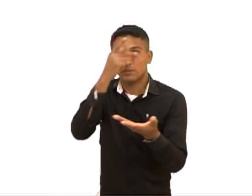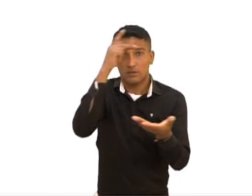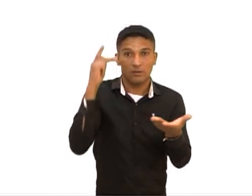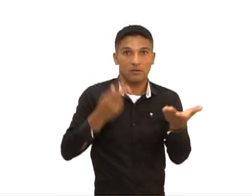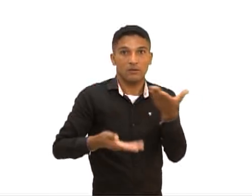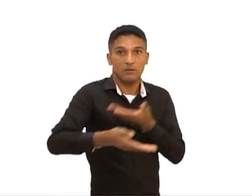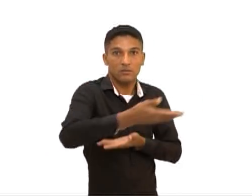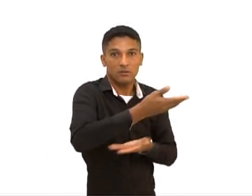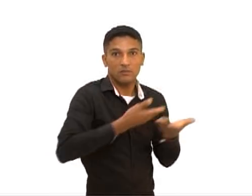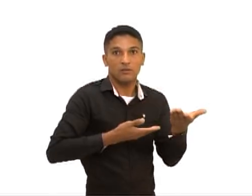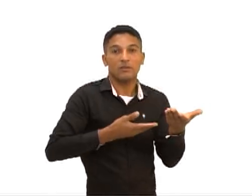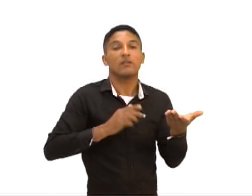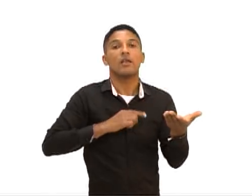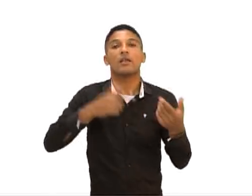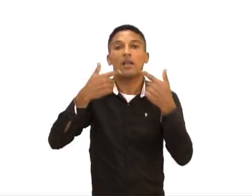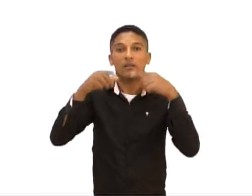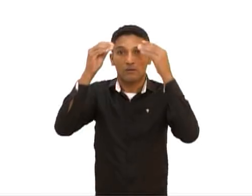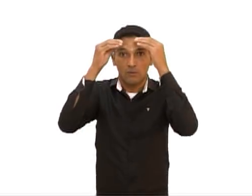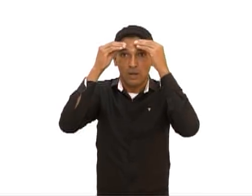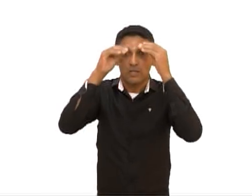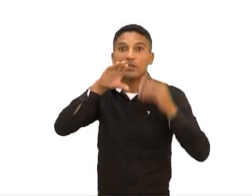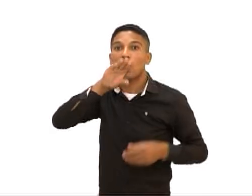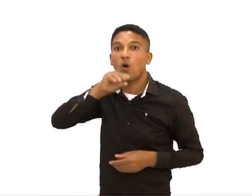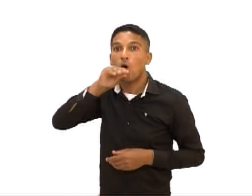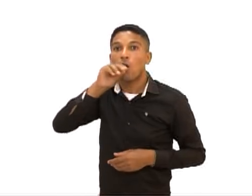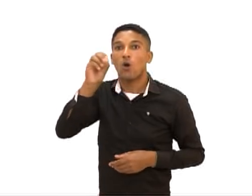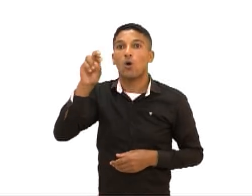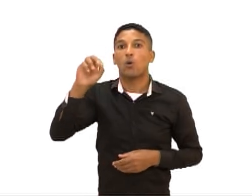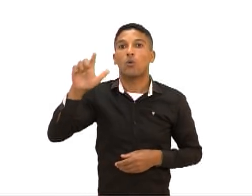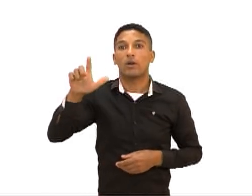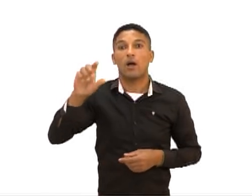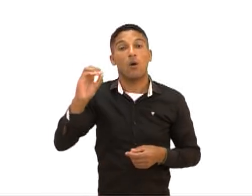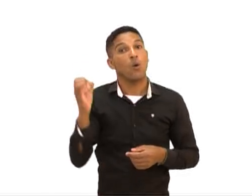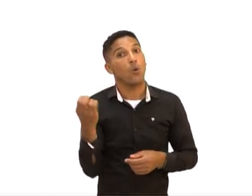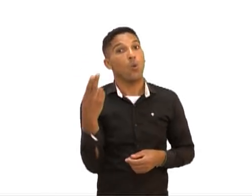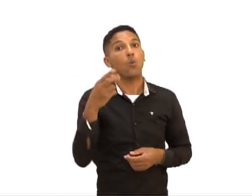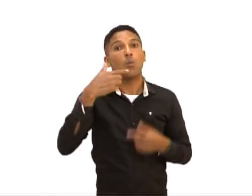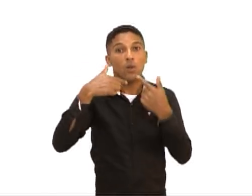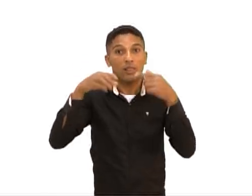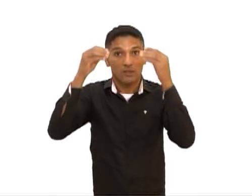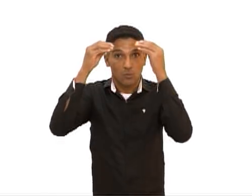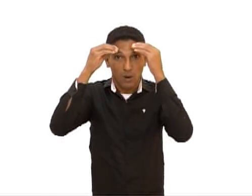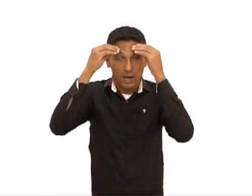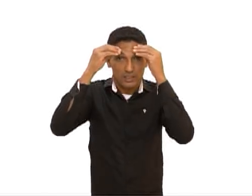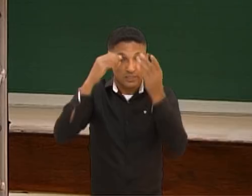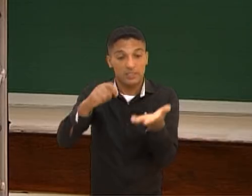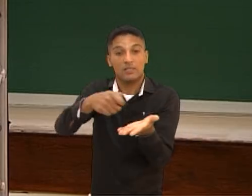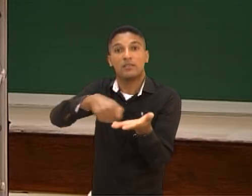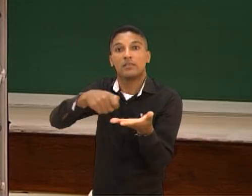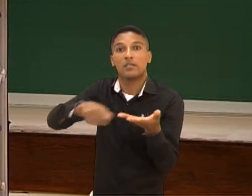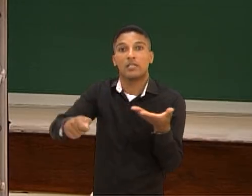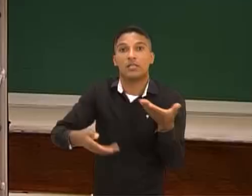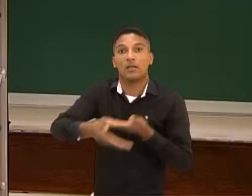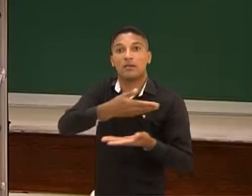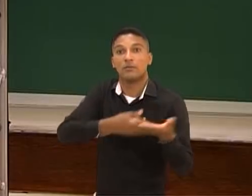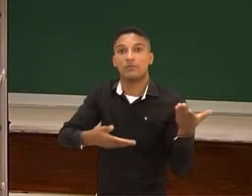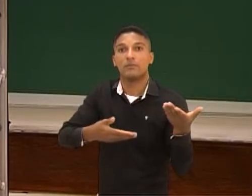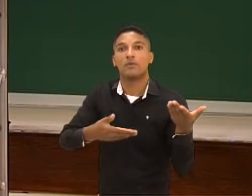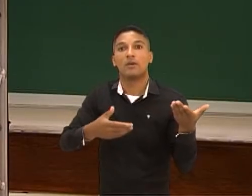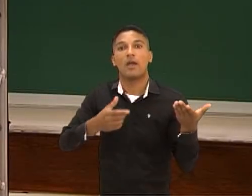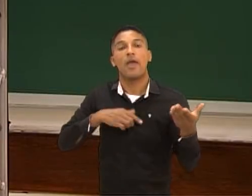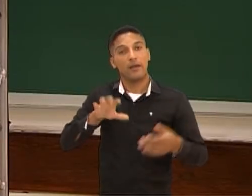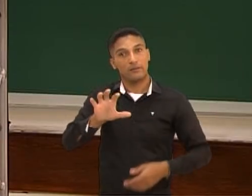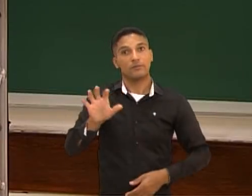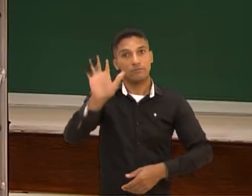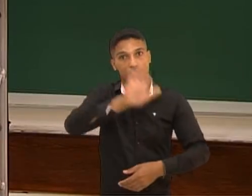se repetem no tipo de conteúdo, no tipo de linguagem e na estrutura. Né? Então, de uma forma geral, a gente tem